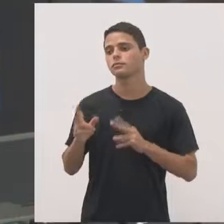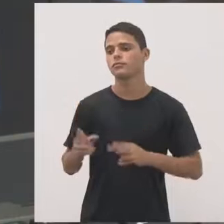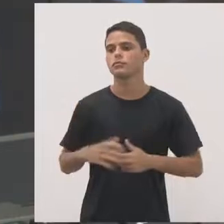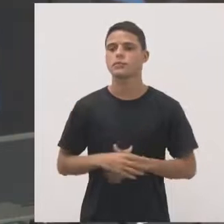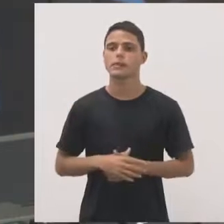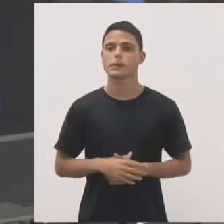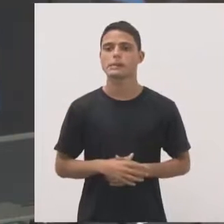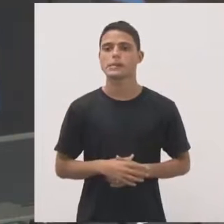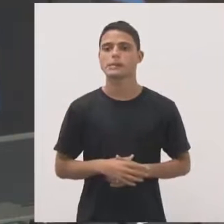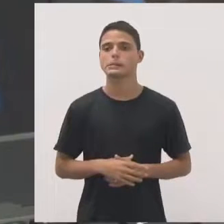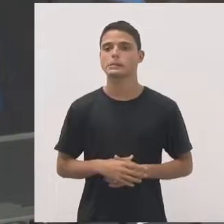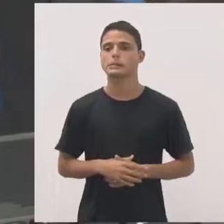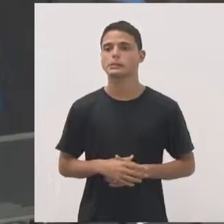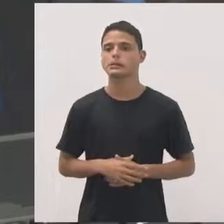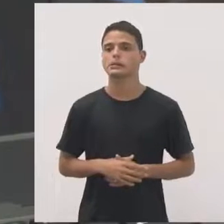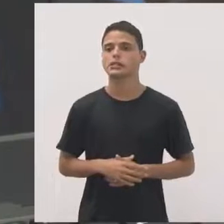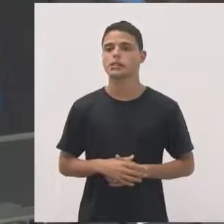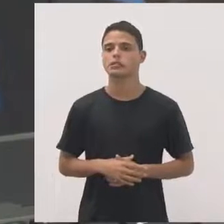Sim.